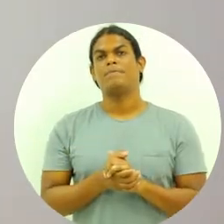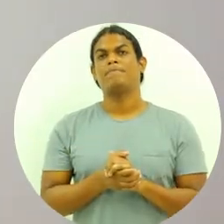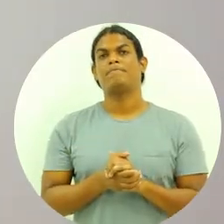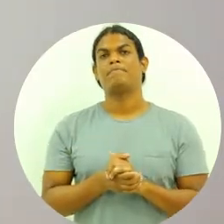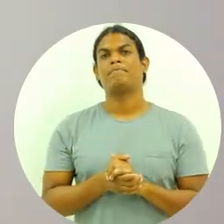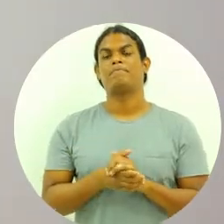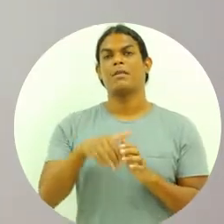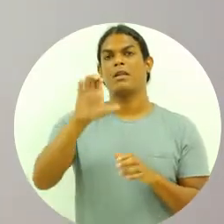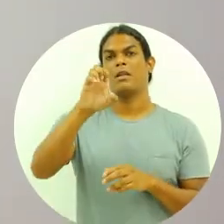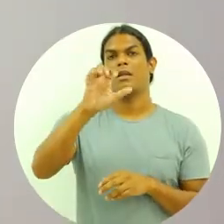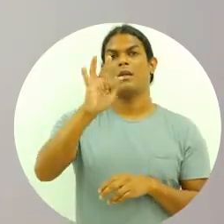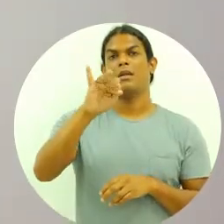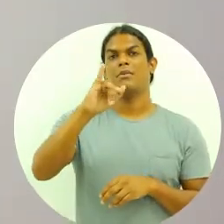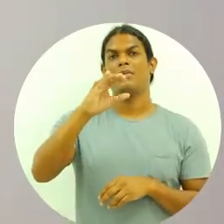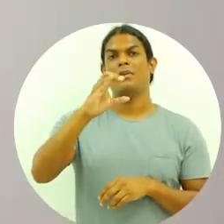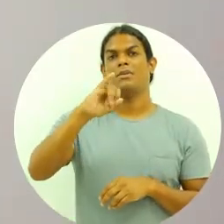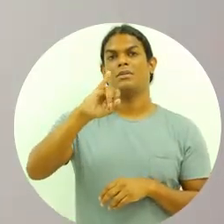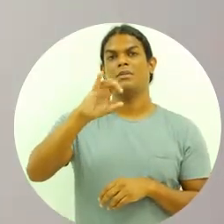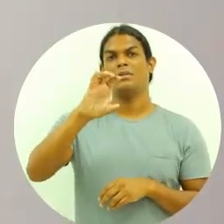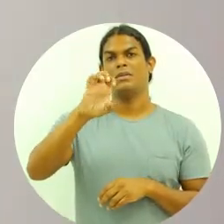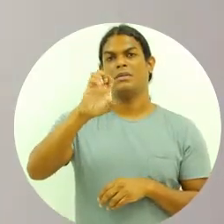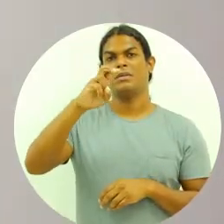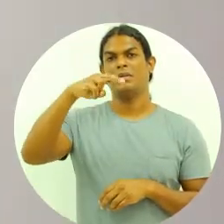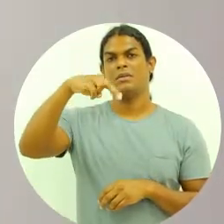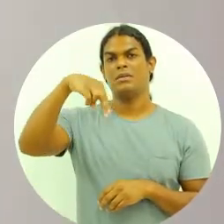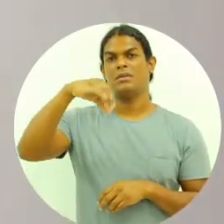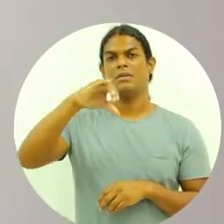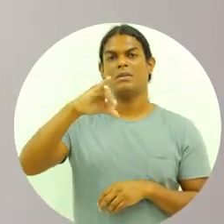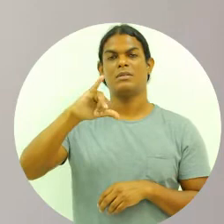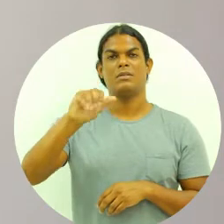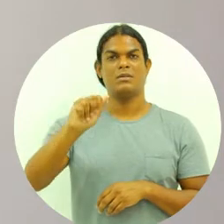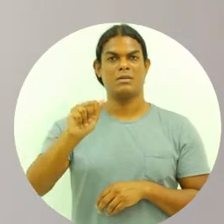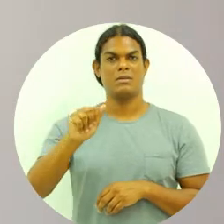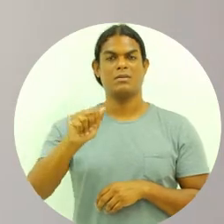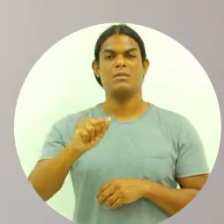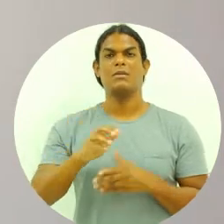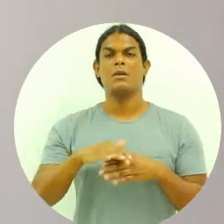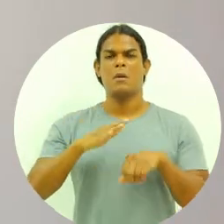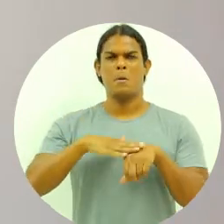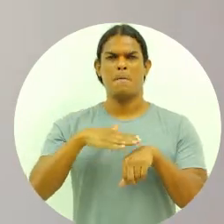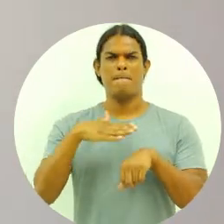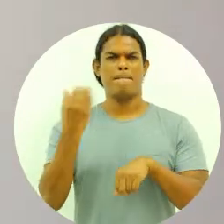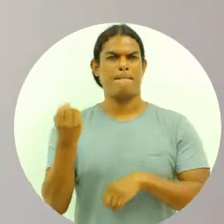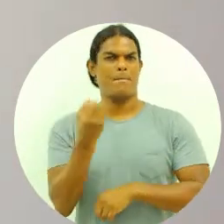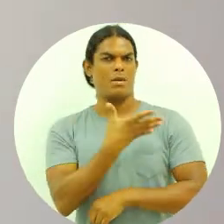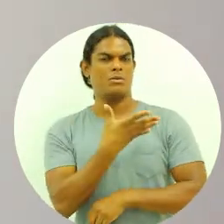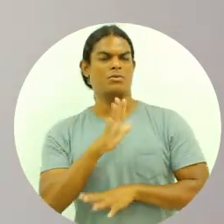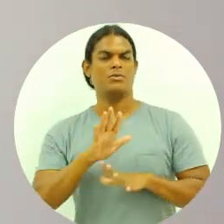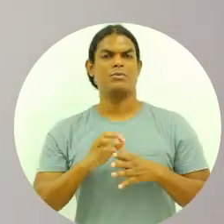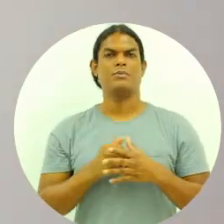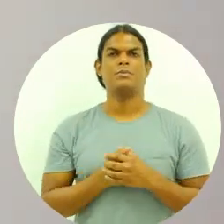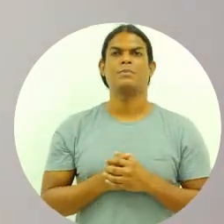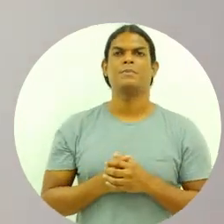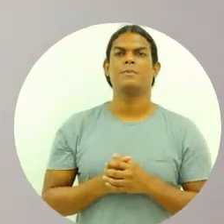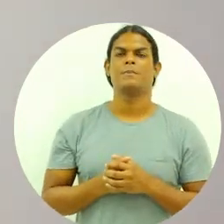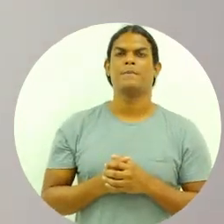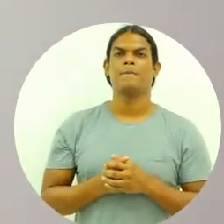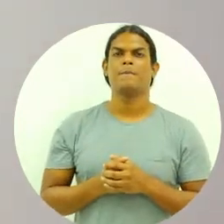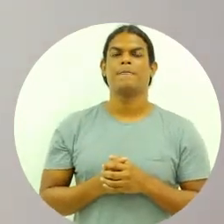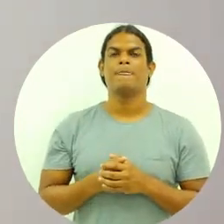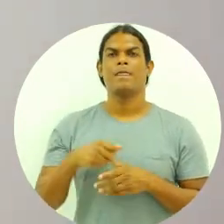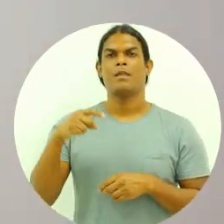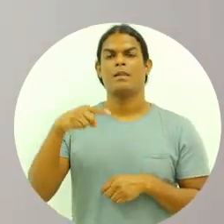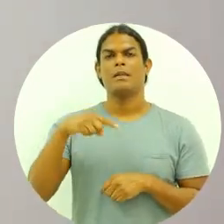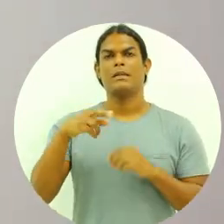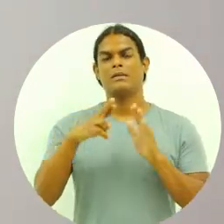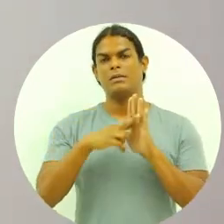mais novo, né, que foi inserido posteriormente, que também tem dois focos de observação. A eficiência, ela está